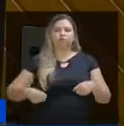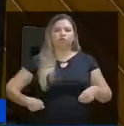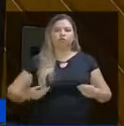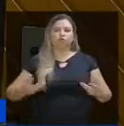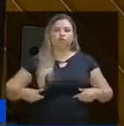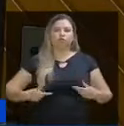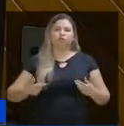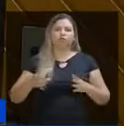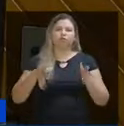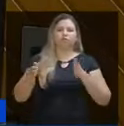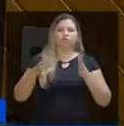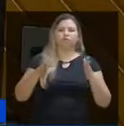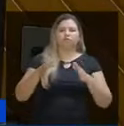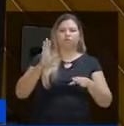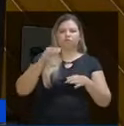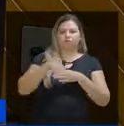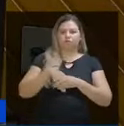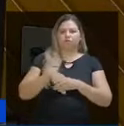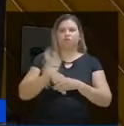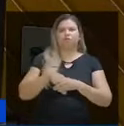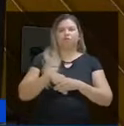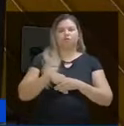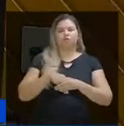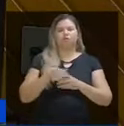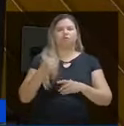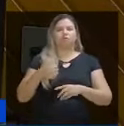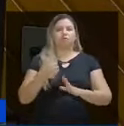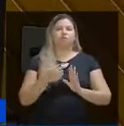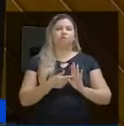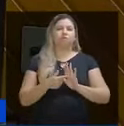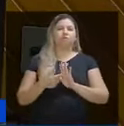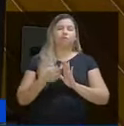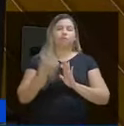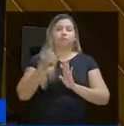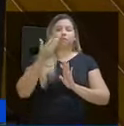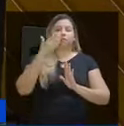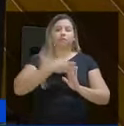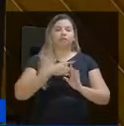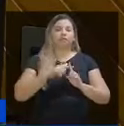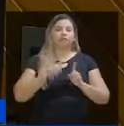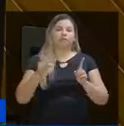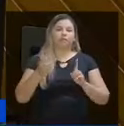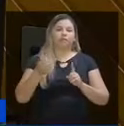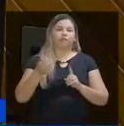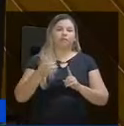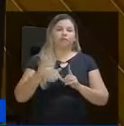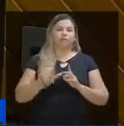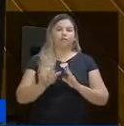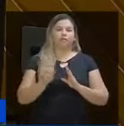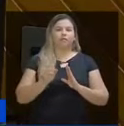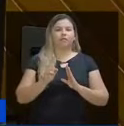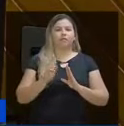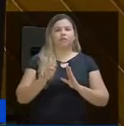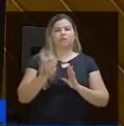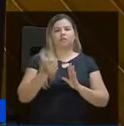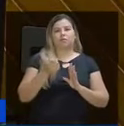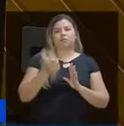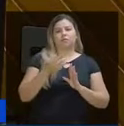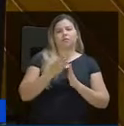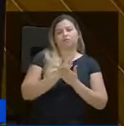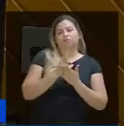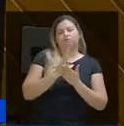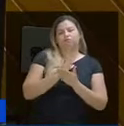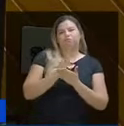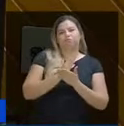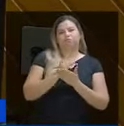não prevê, no caso de apresentação tardia dessas contas, o impedimento à obtenção de quitação eleitoral até